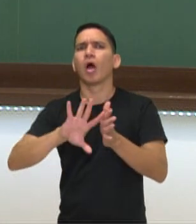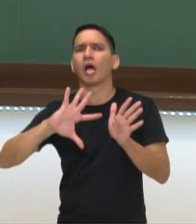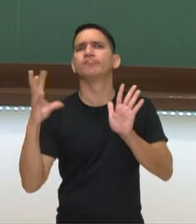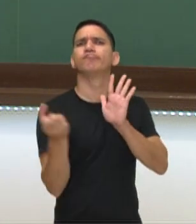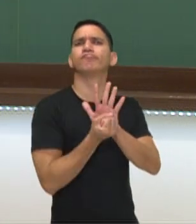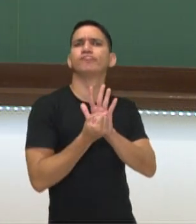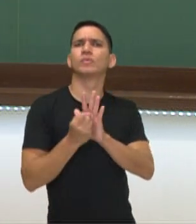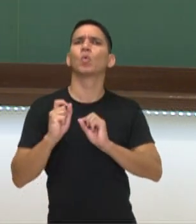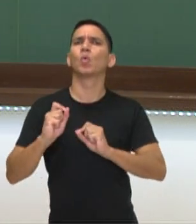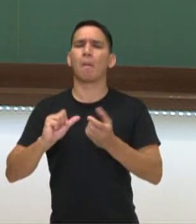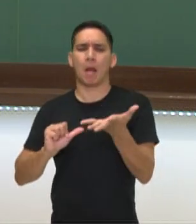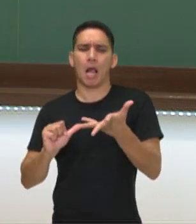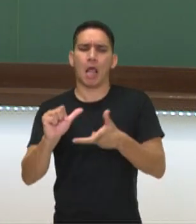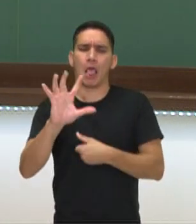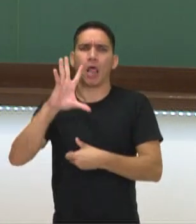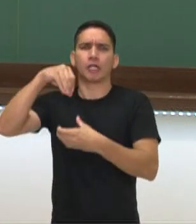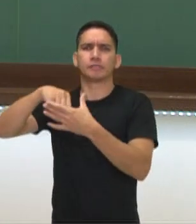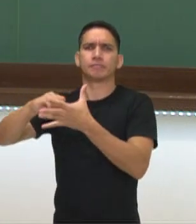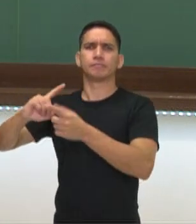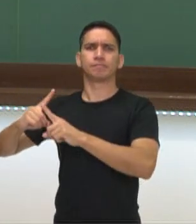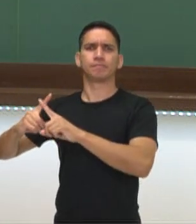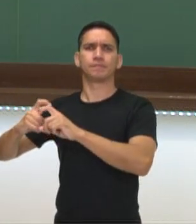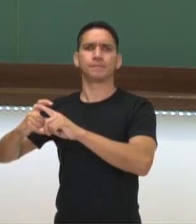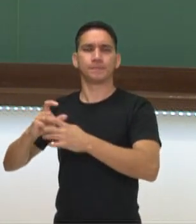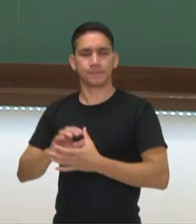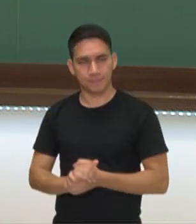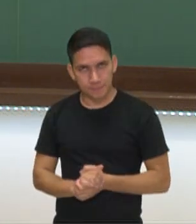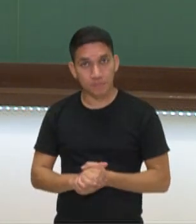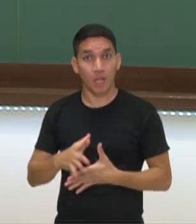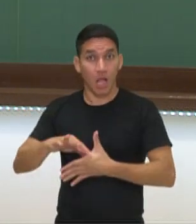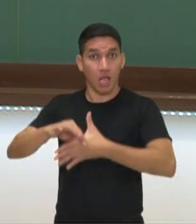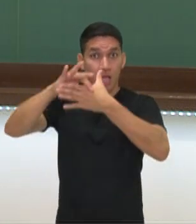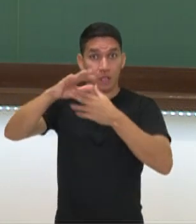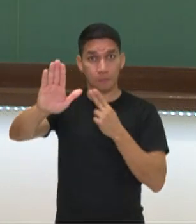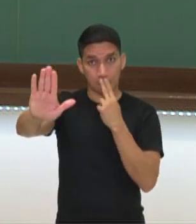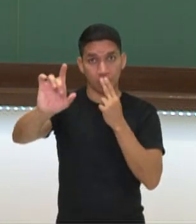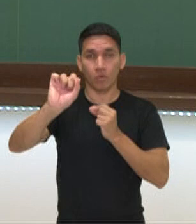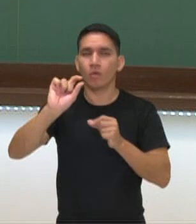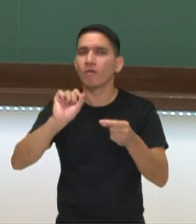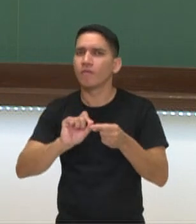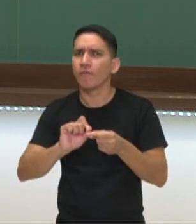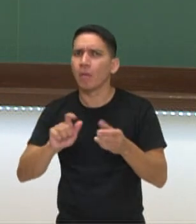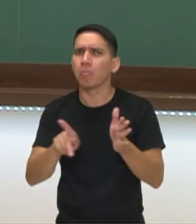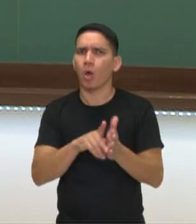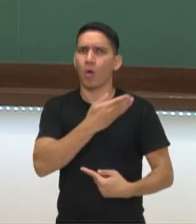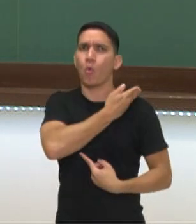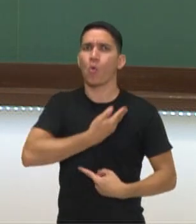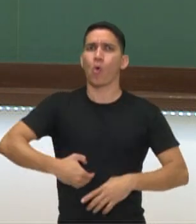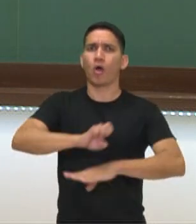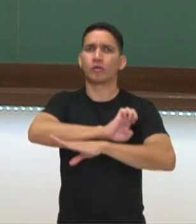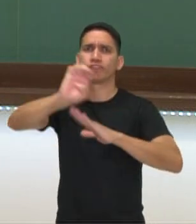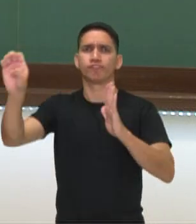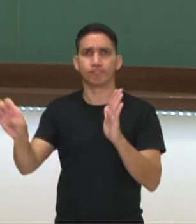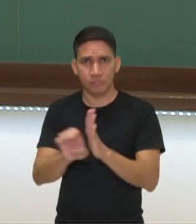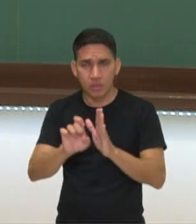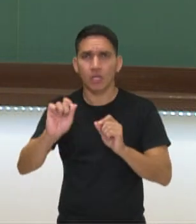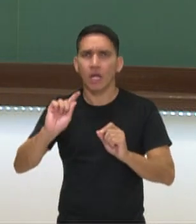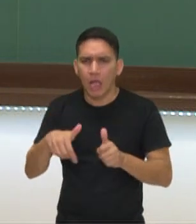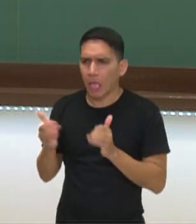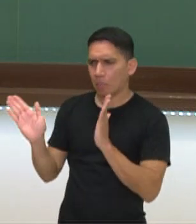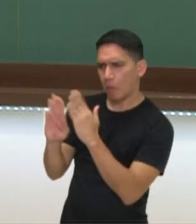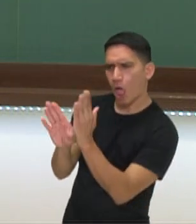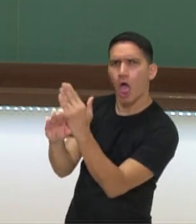elementos do partido nazista. A liderança de Adolf Hitler num governo totalitário de perseguição